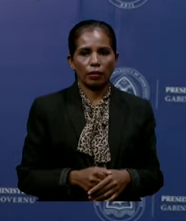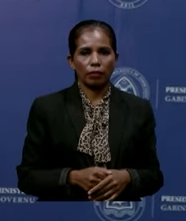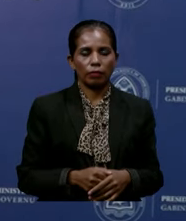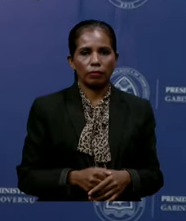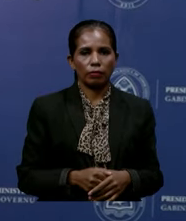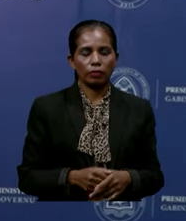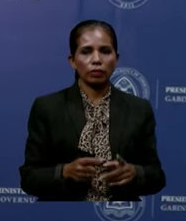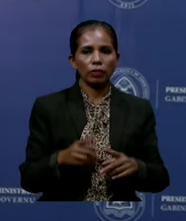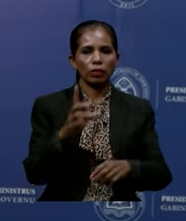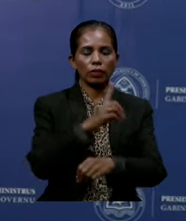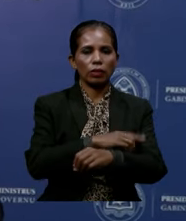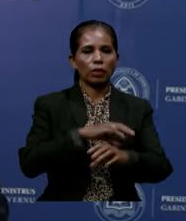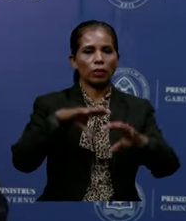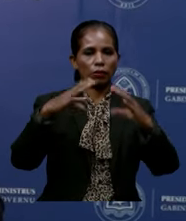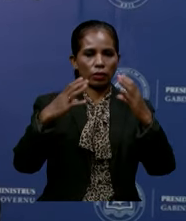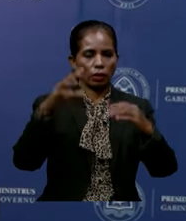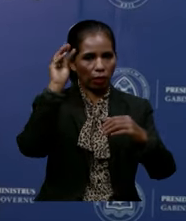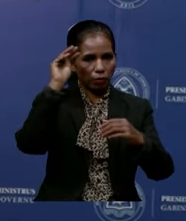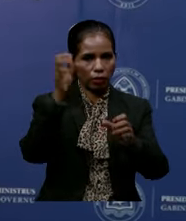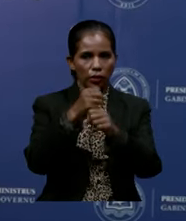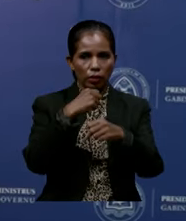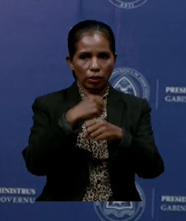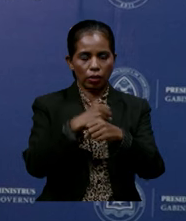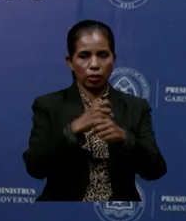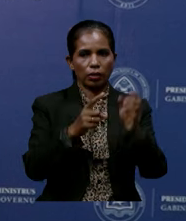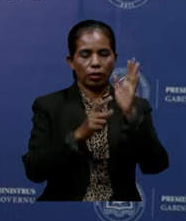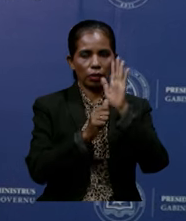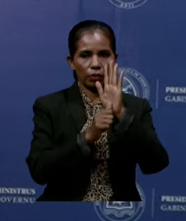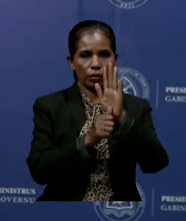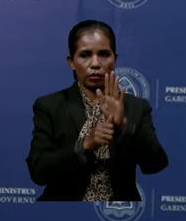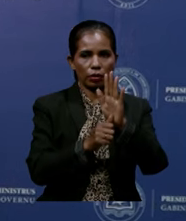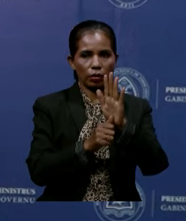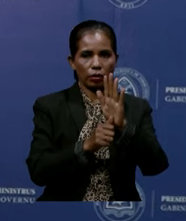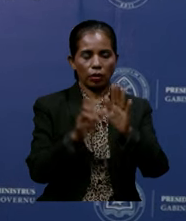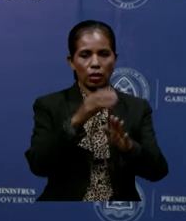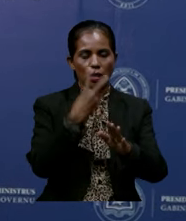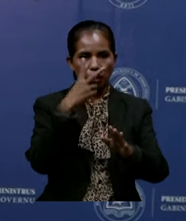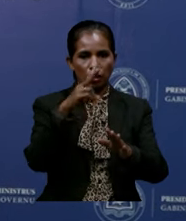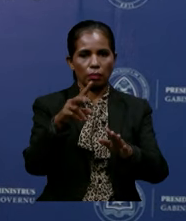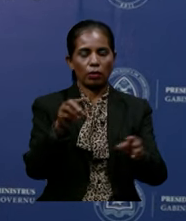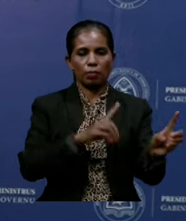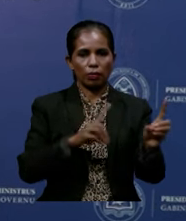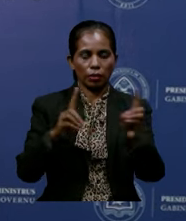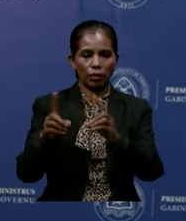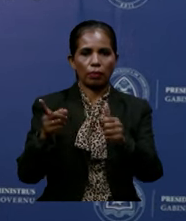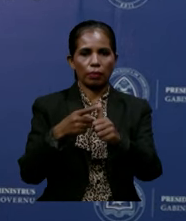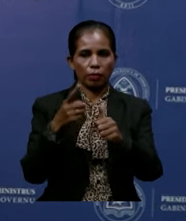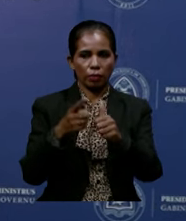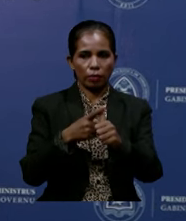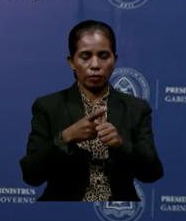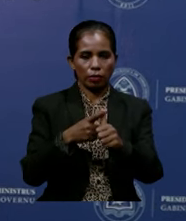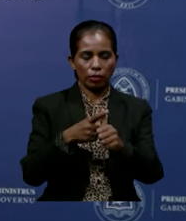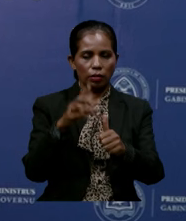nune oin konsel ministro halo Rona presentação, o ponto de situação será a implementação primeira fase